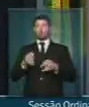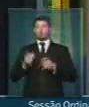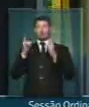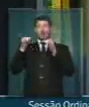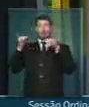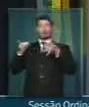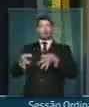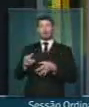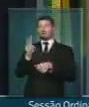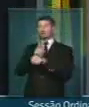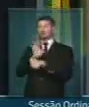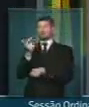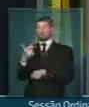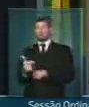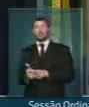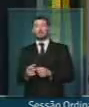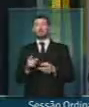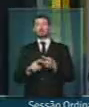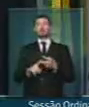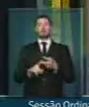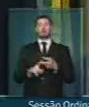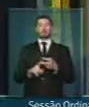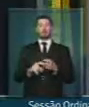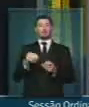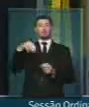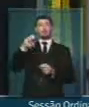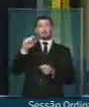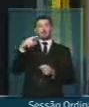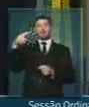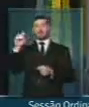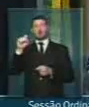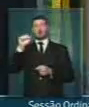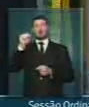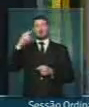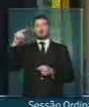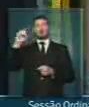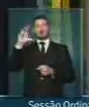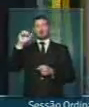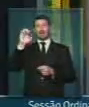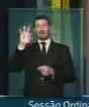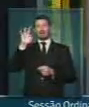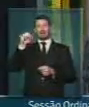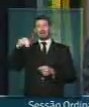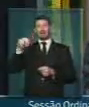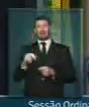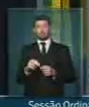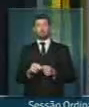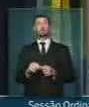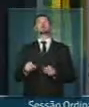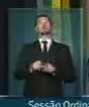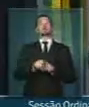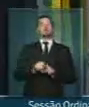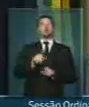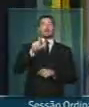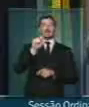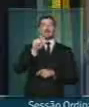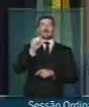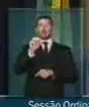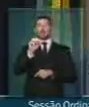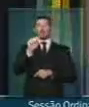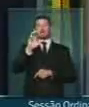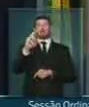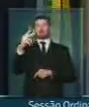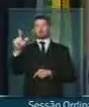abandonado, sem vigilância, melão de São Caetano. E lá em Lagoaçu, foi a situação